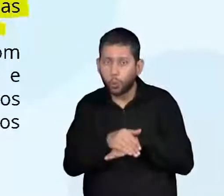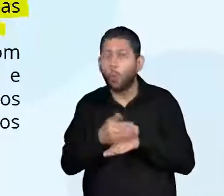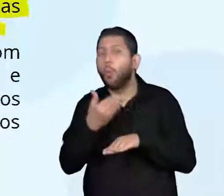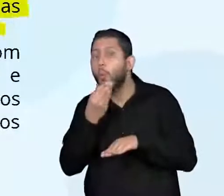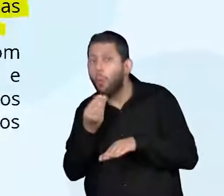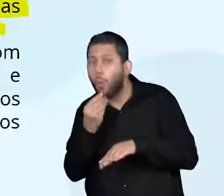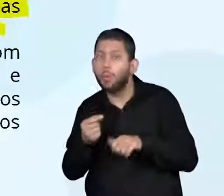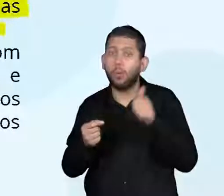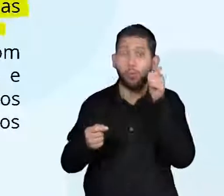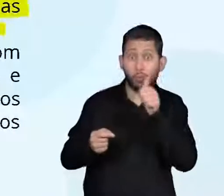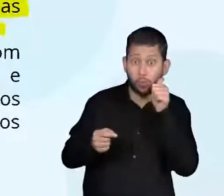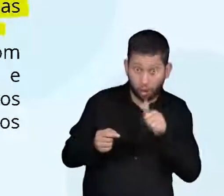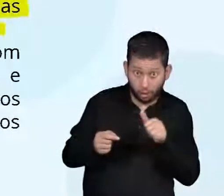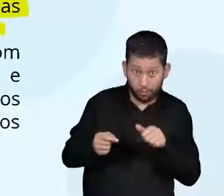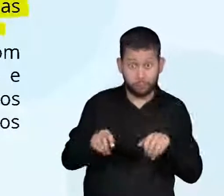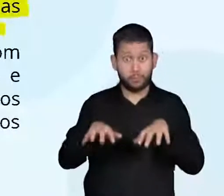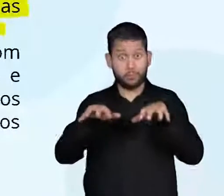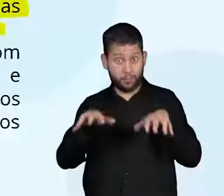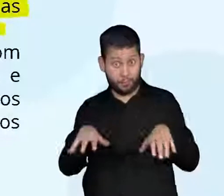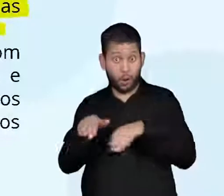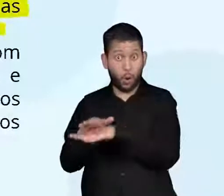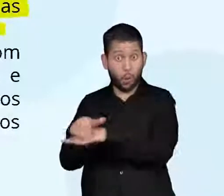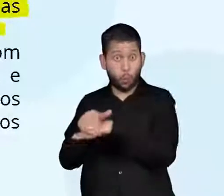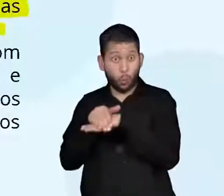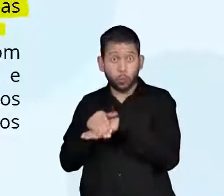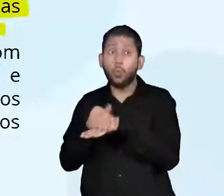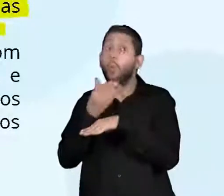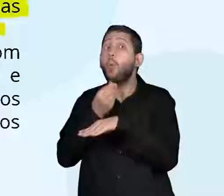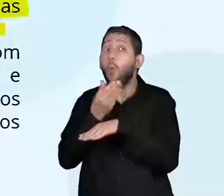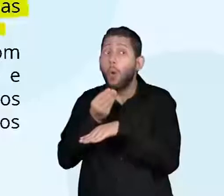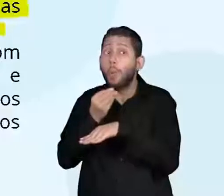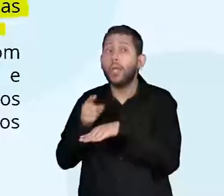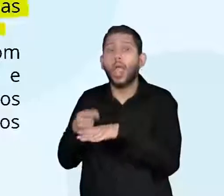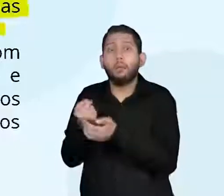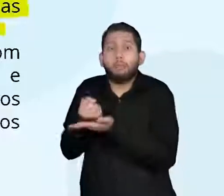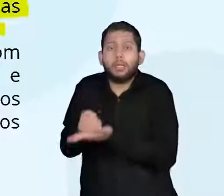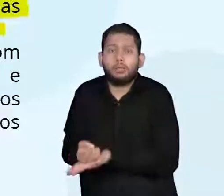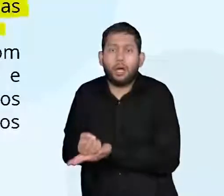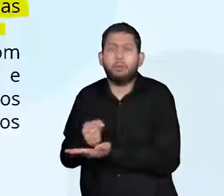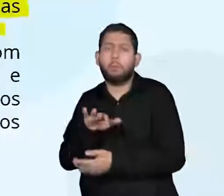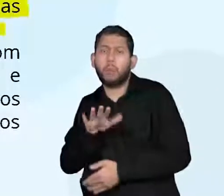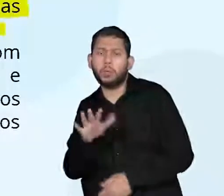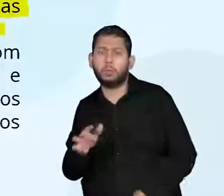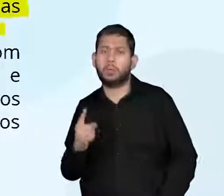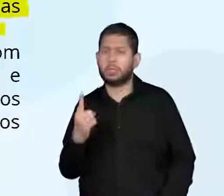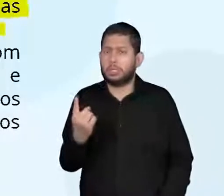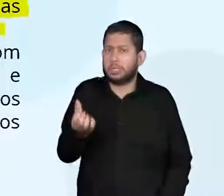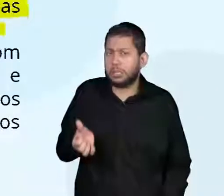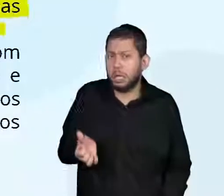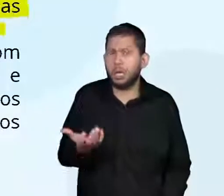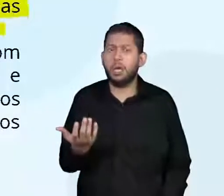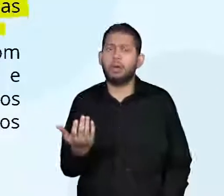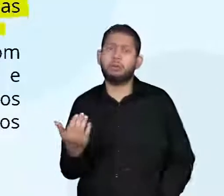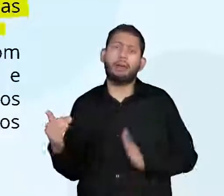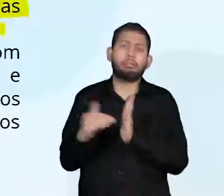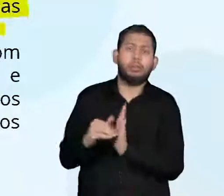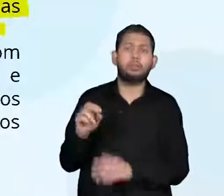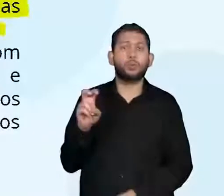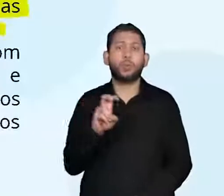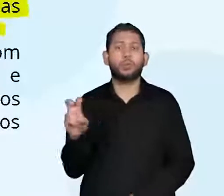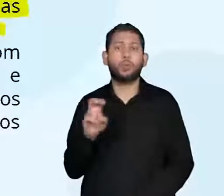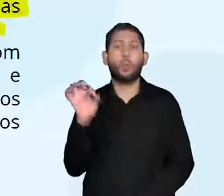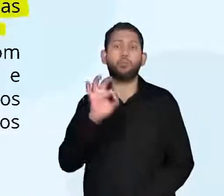16% a 55% mais do que as fêmeas. Então, eu sei que os machos são maiores. Os adultos apresentam